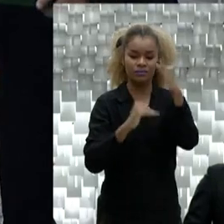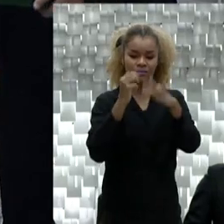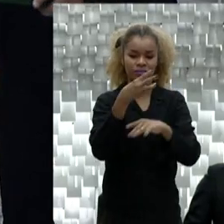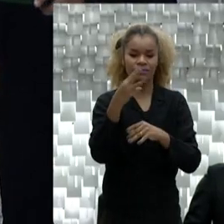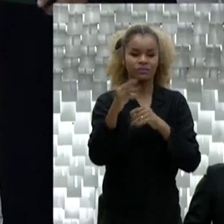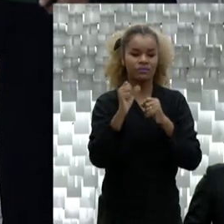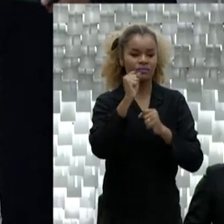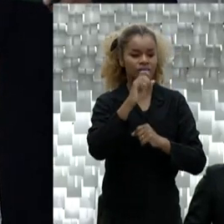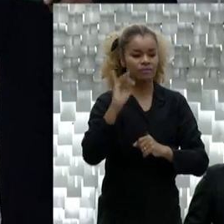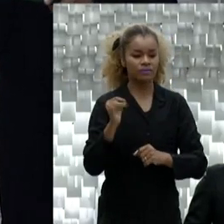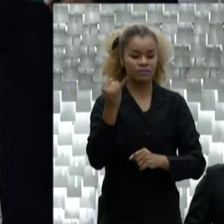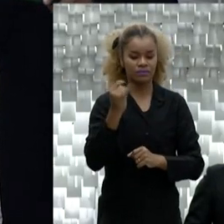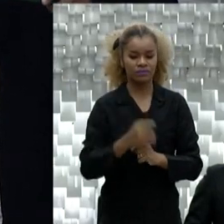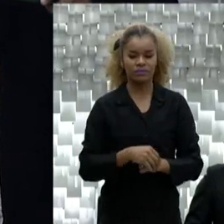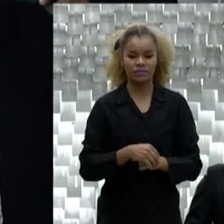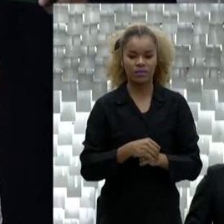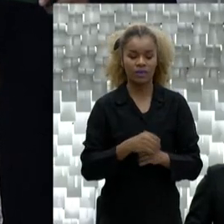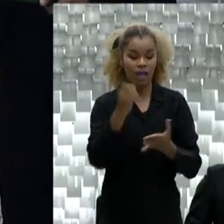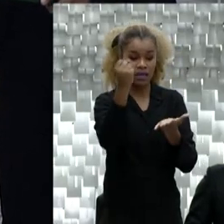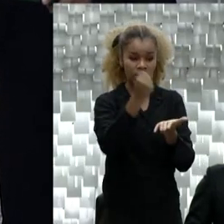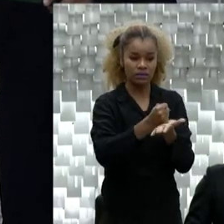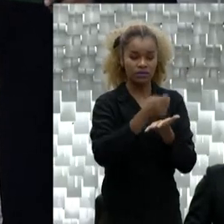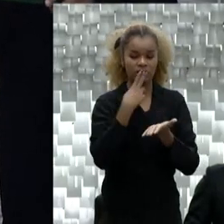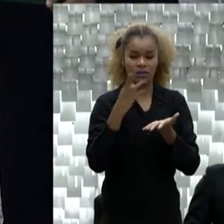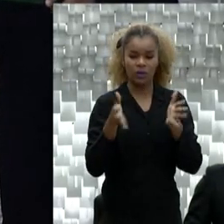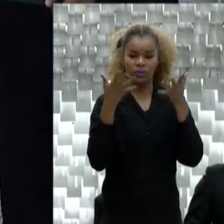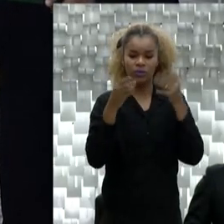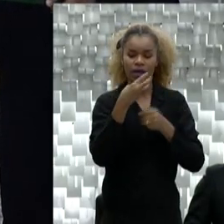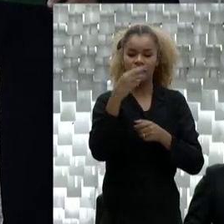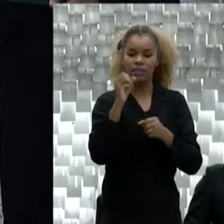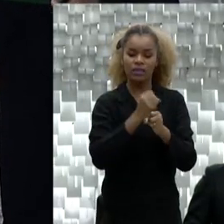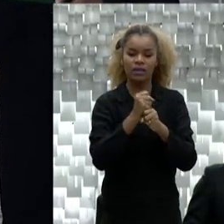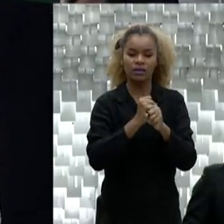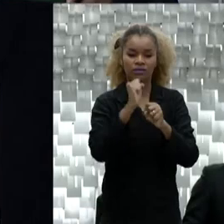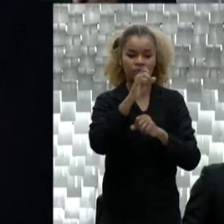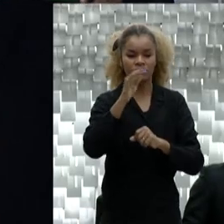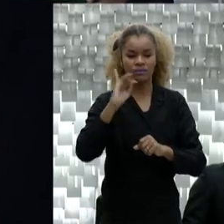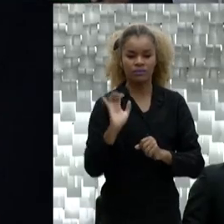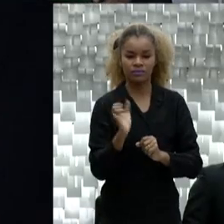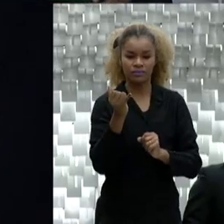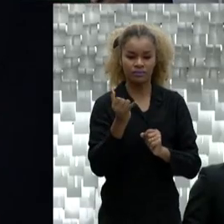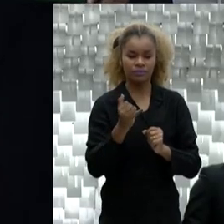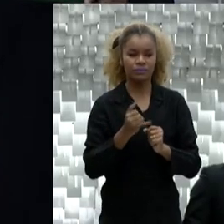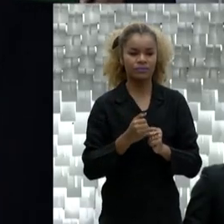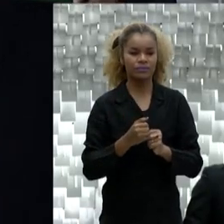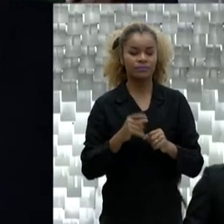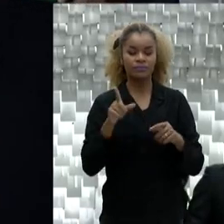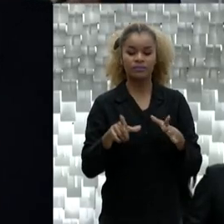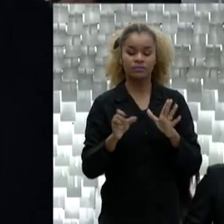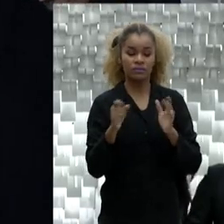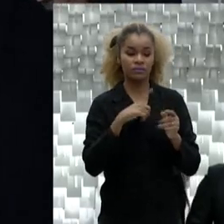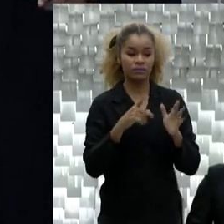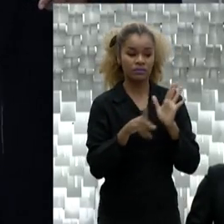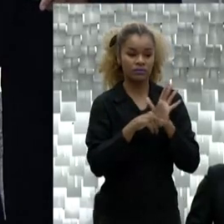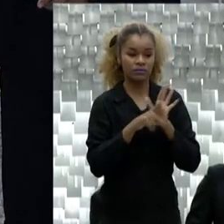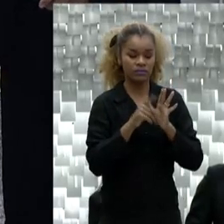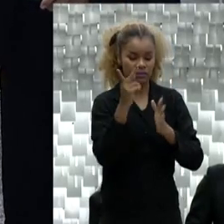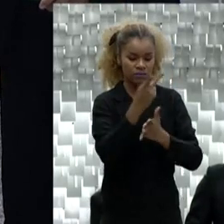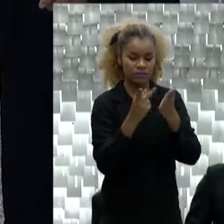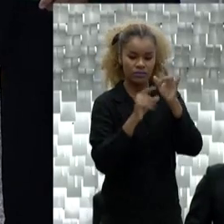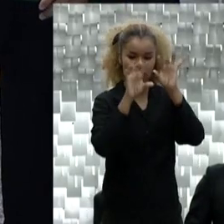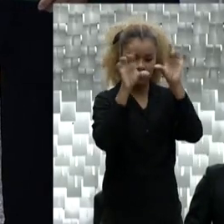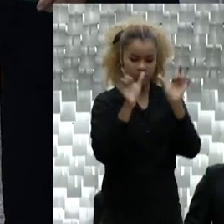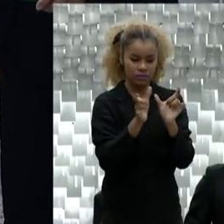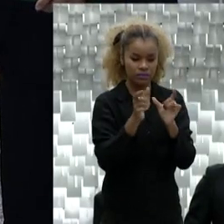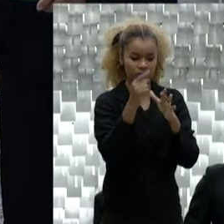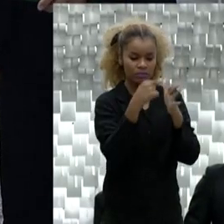Justiça. O selo comemorativo de 30 anos do Superior Tribunal de Justiça é composto pela marca